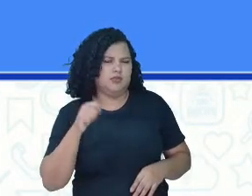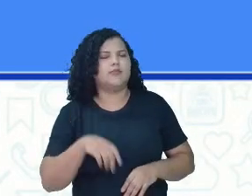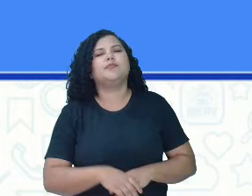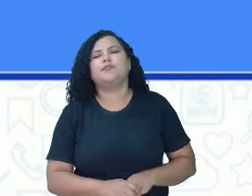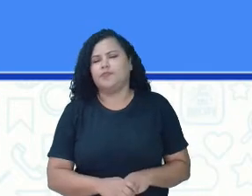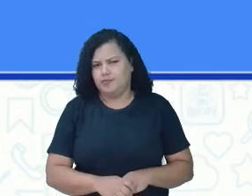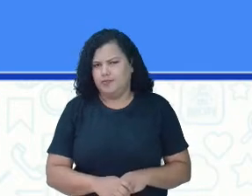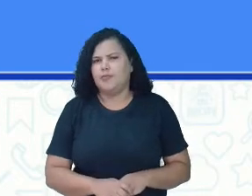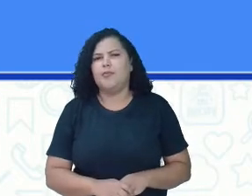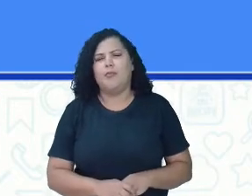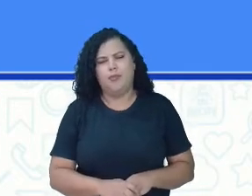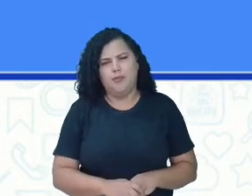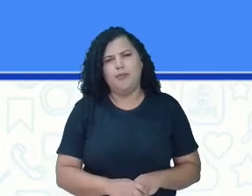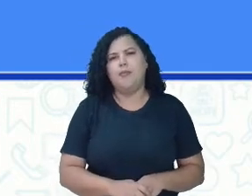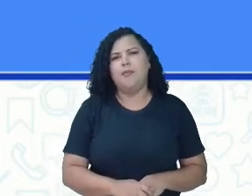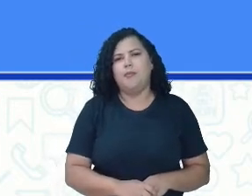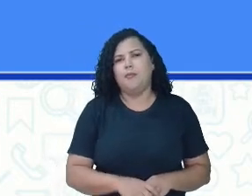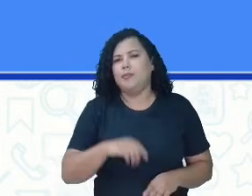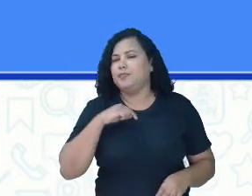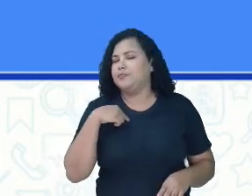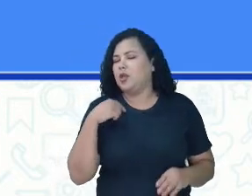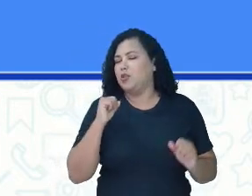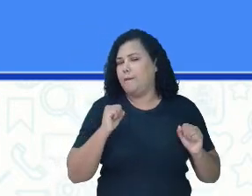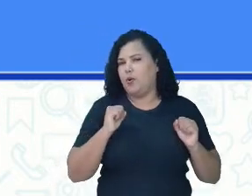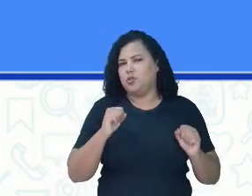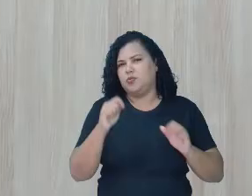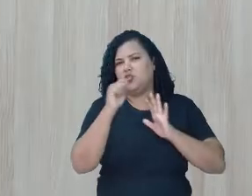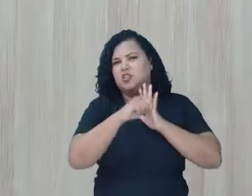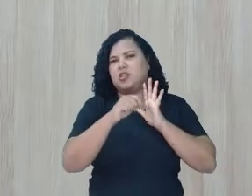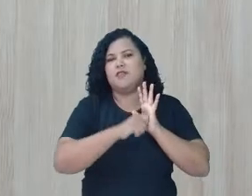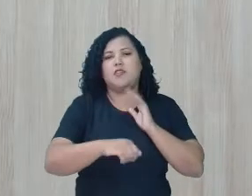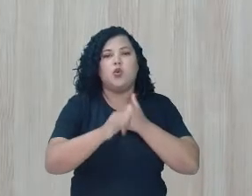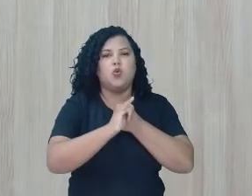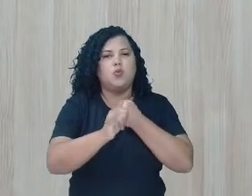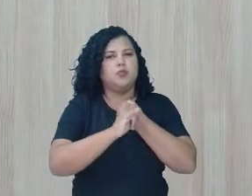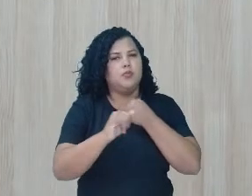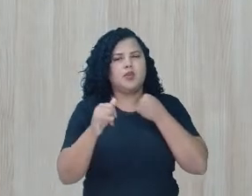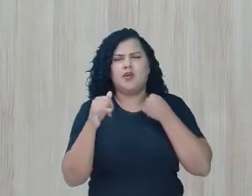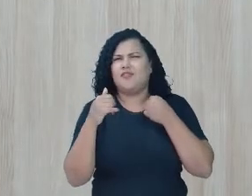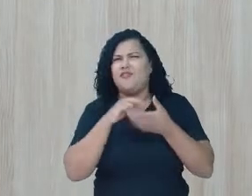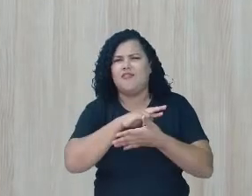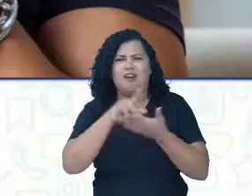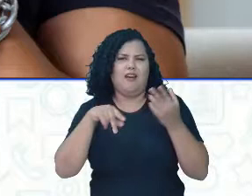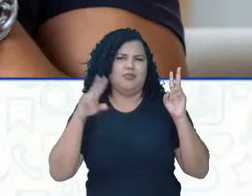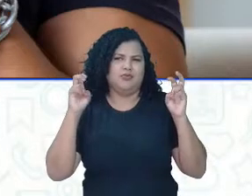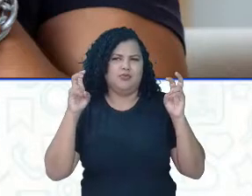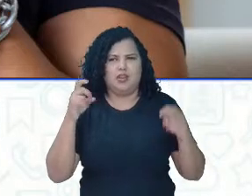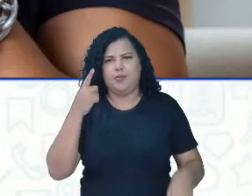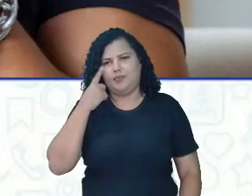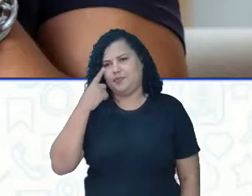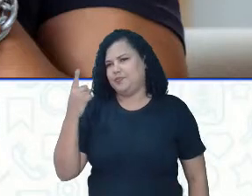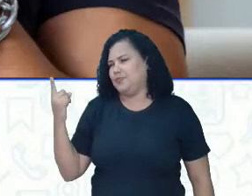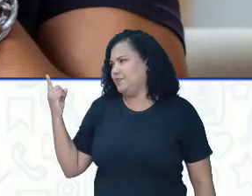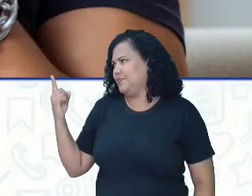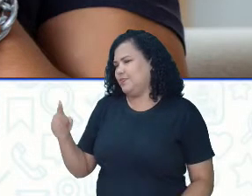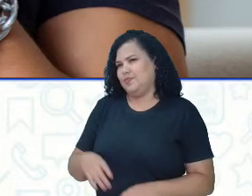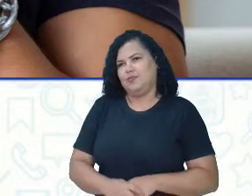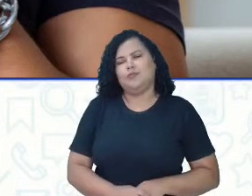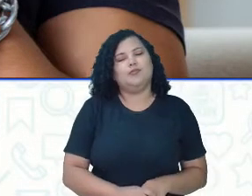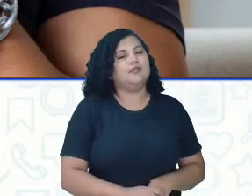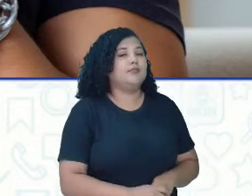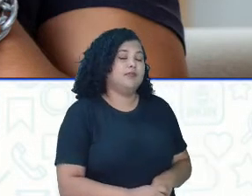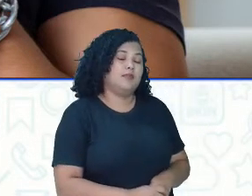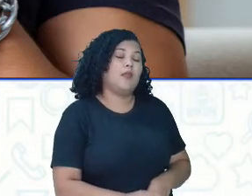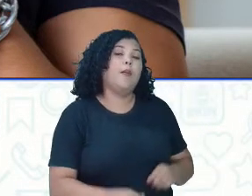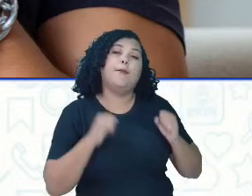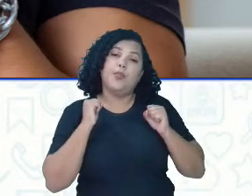para escrever crônica sobre quase tudo. Então vamos lá, vamos dar uma olhadinha. Escrever um texto que desse conta desse incidente